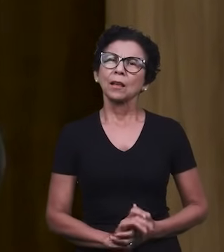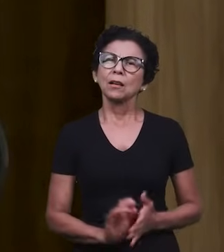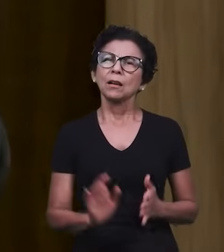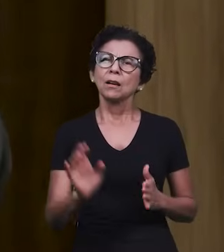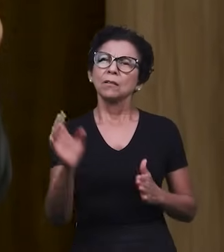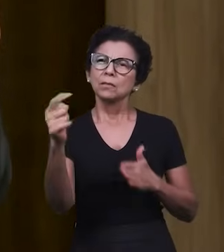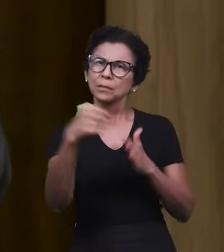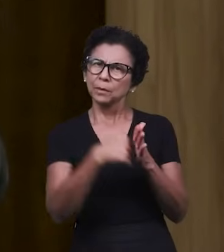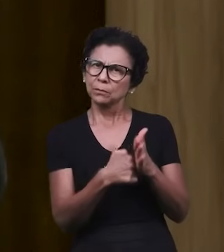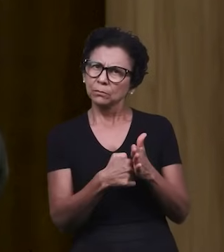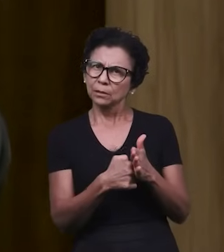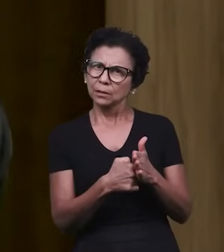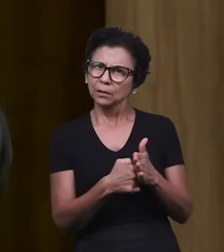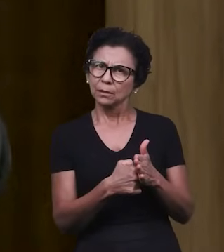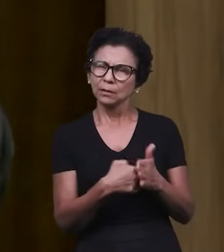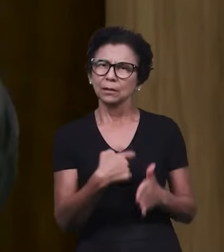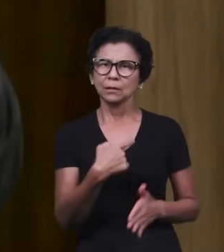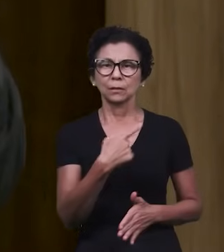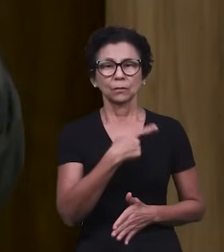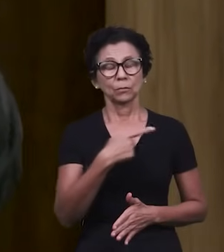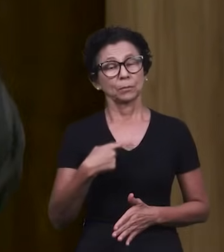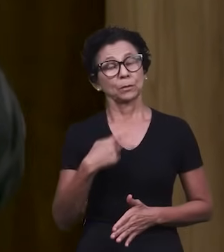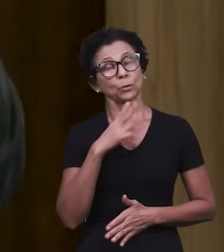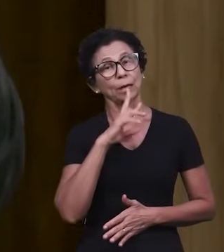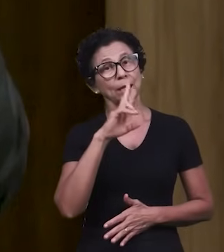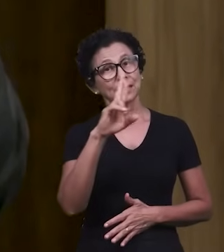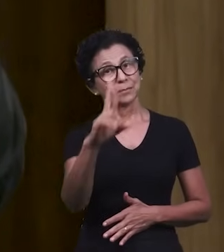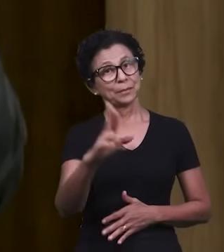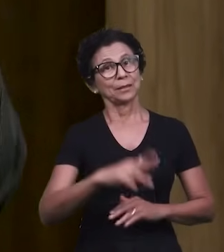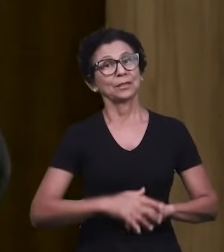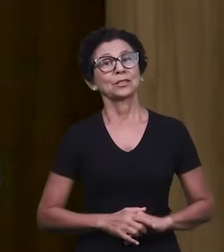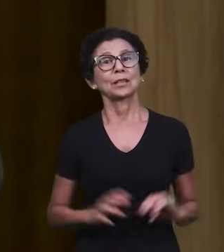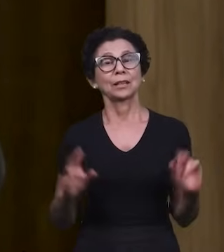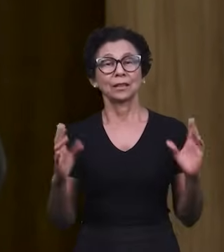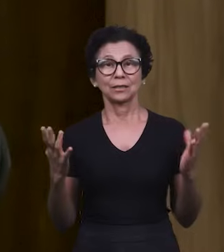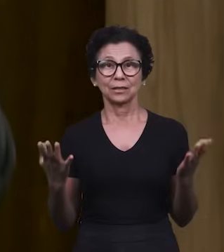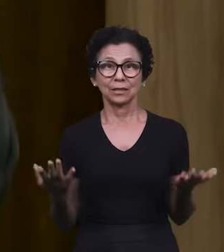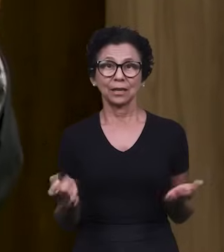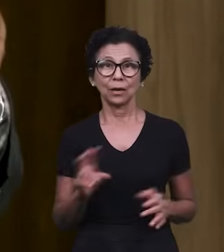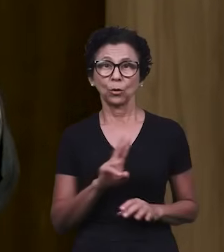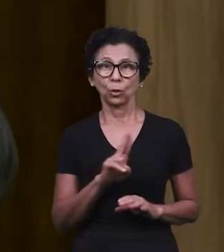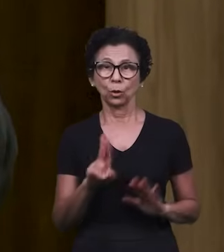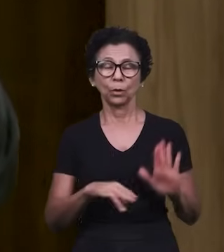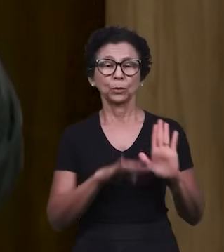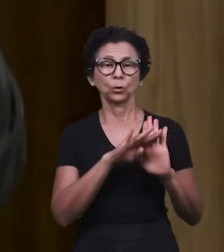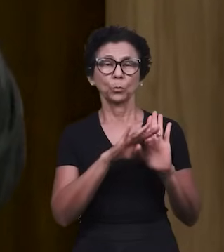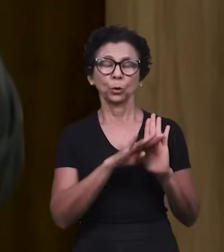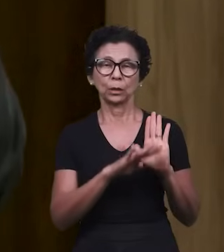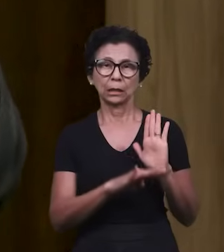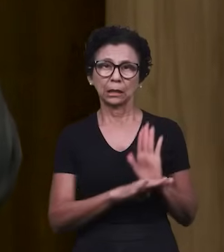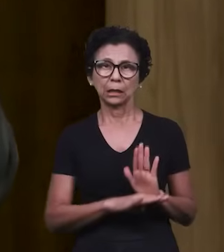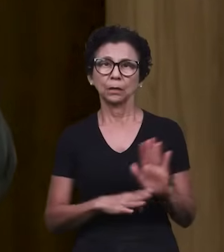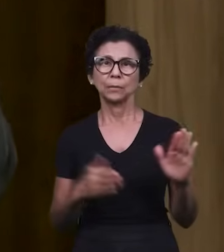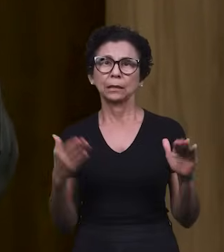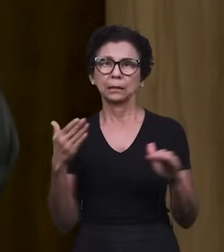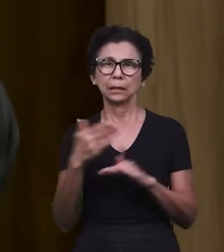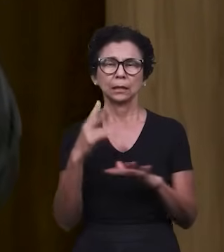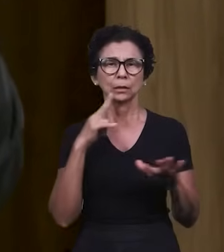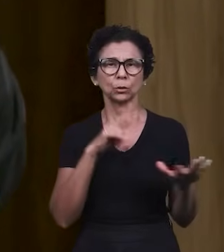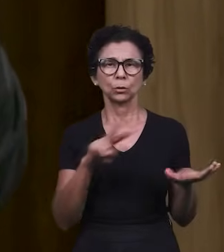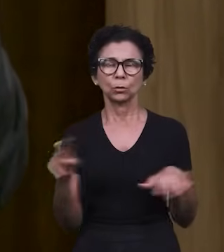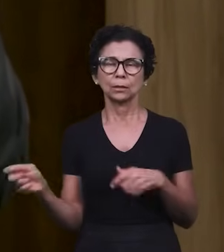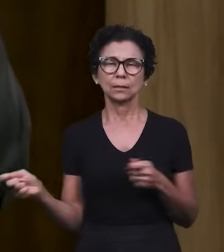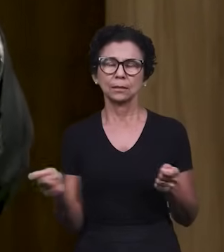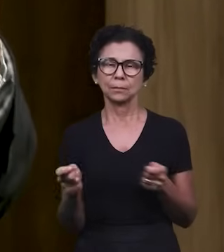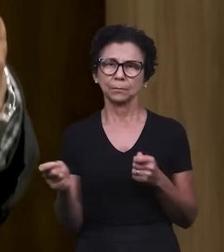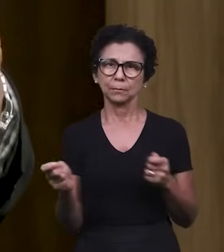e o pastor responde, identifica o nome do nosso programa, que vai ao ar toda semana,